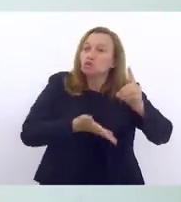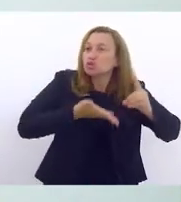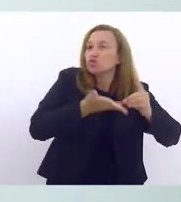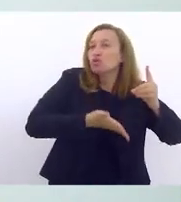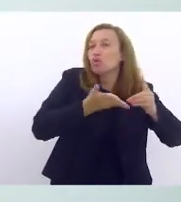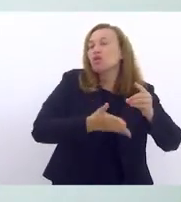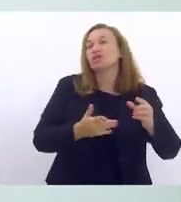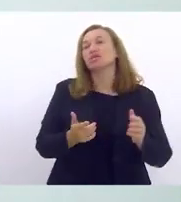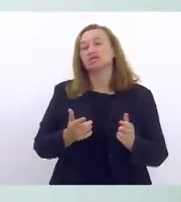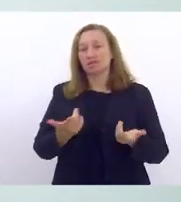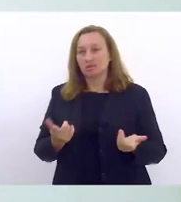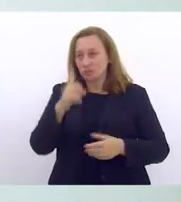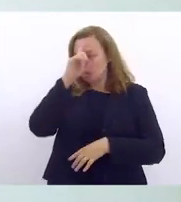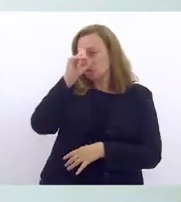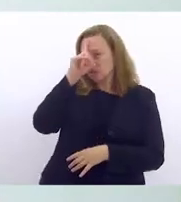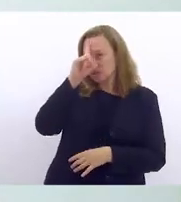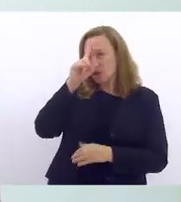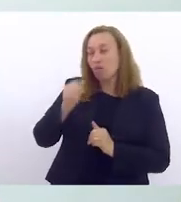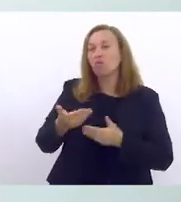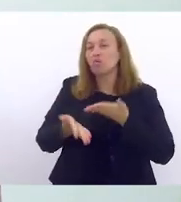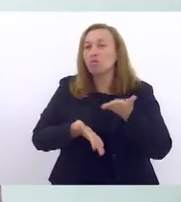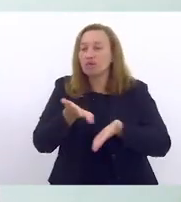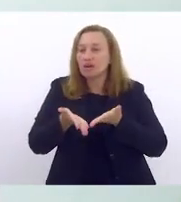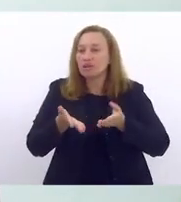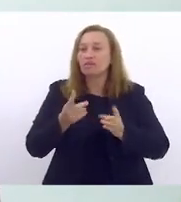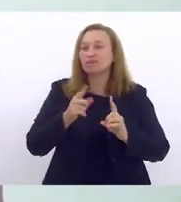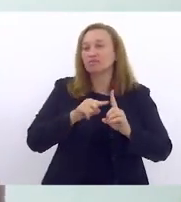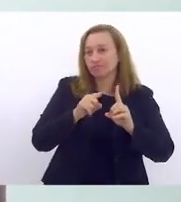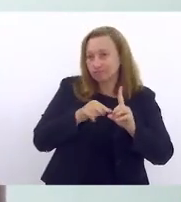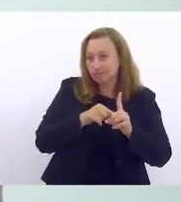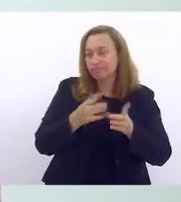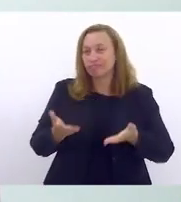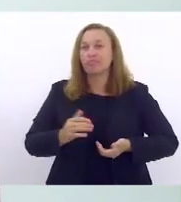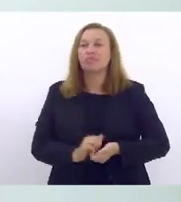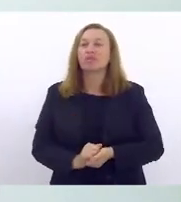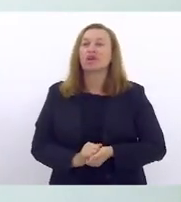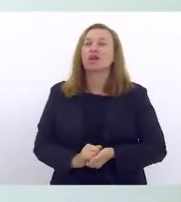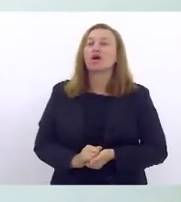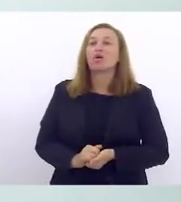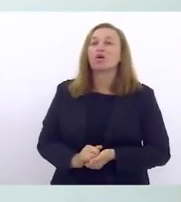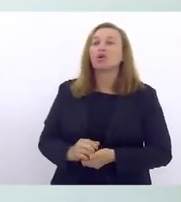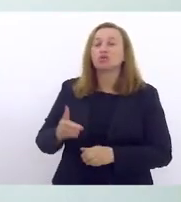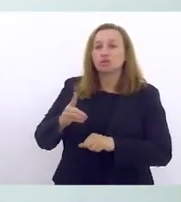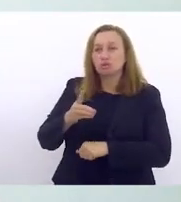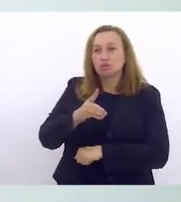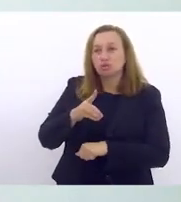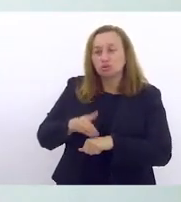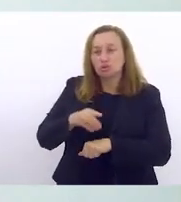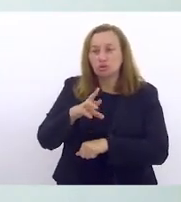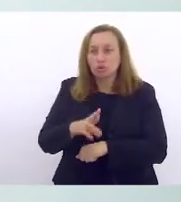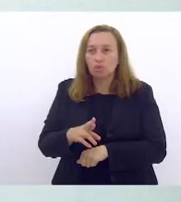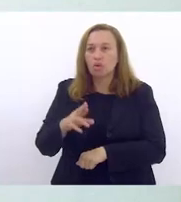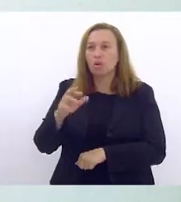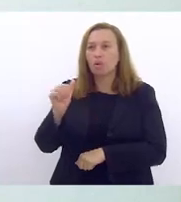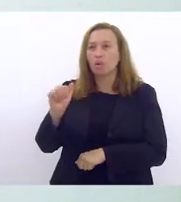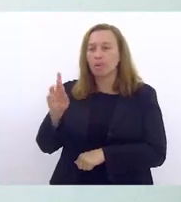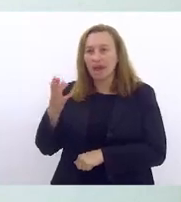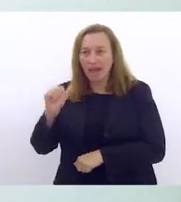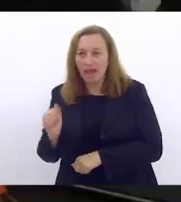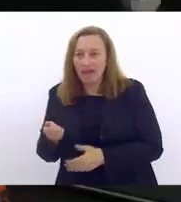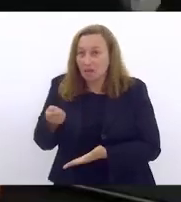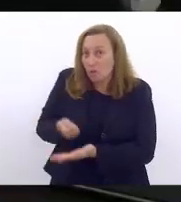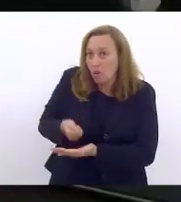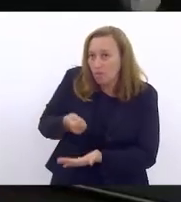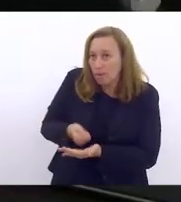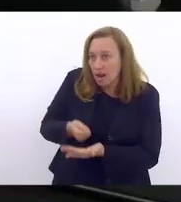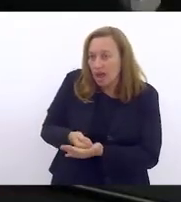nosso trabalho, né? Sobretudo o trabalho do senhor lá na hora, doutor Braga, na hora de fazer as capacitações, de cobrar, olha,